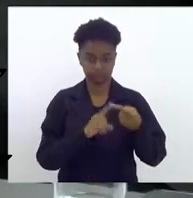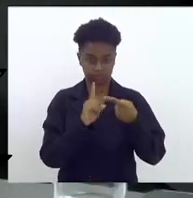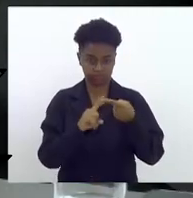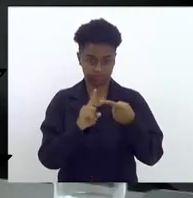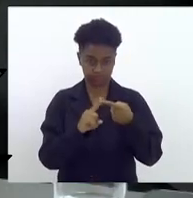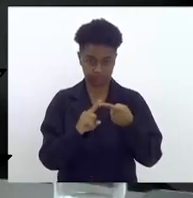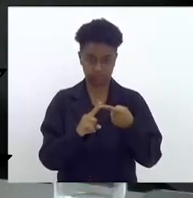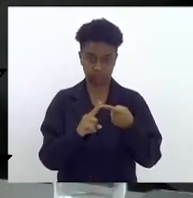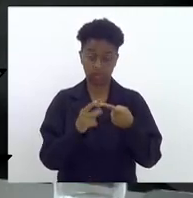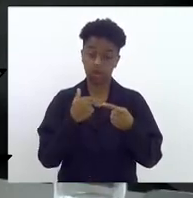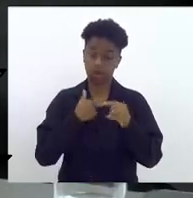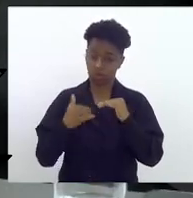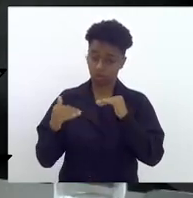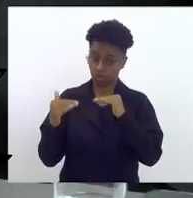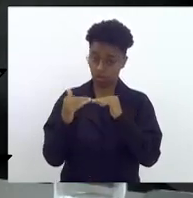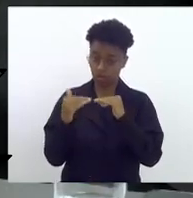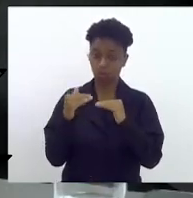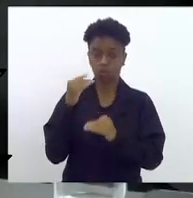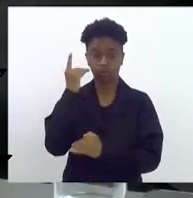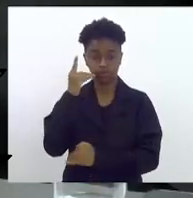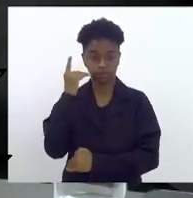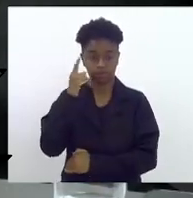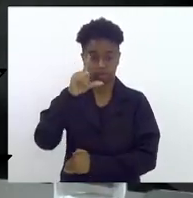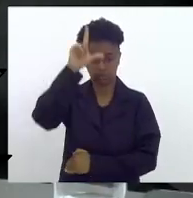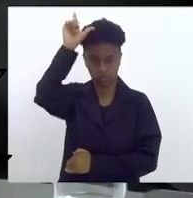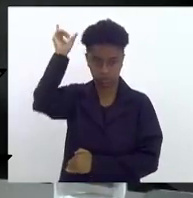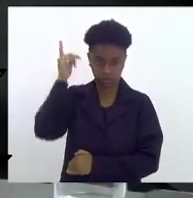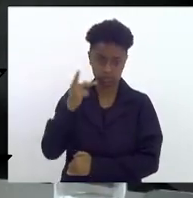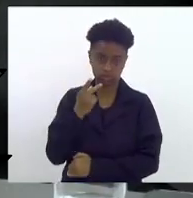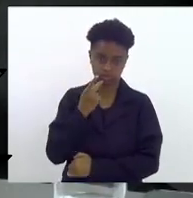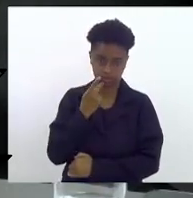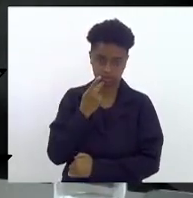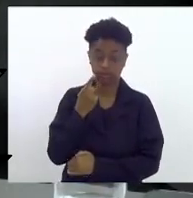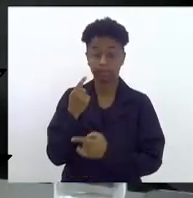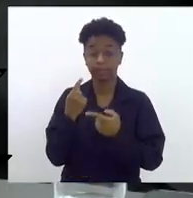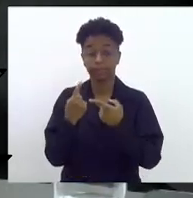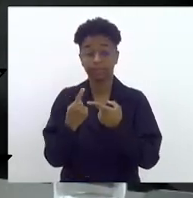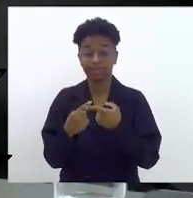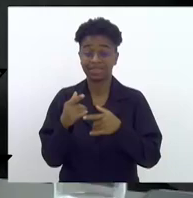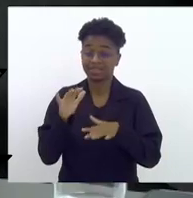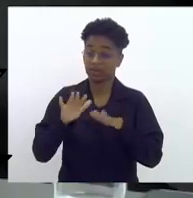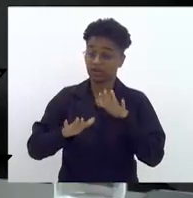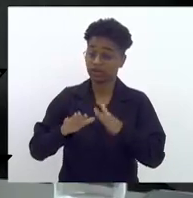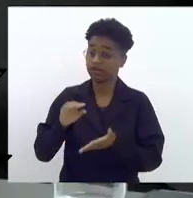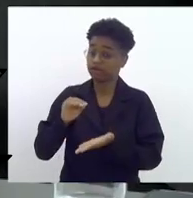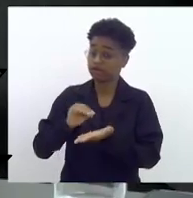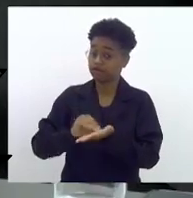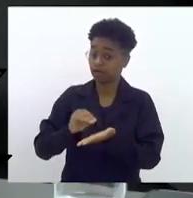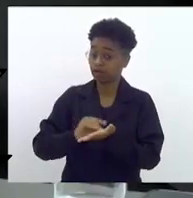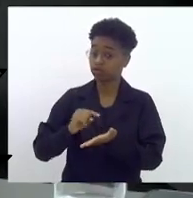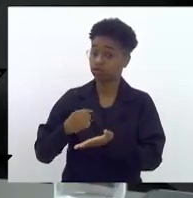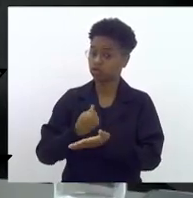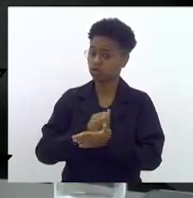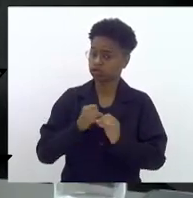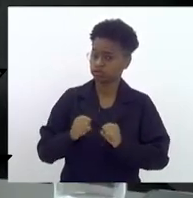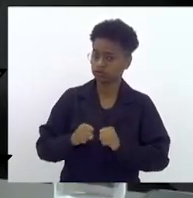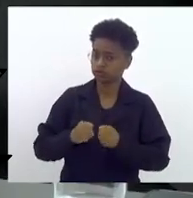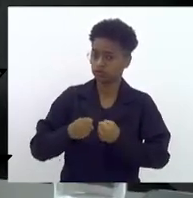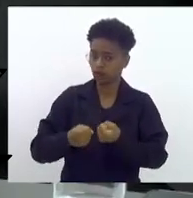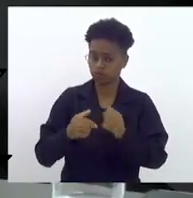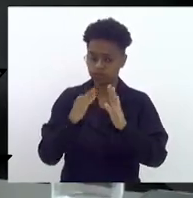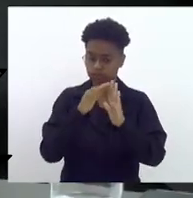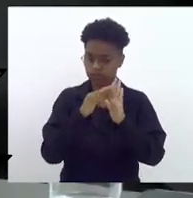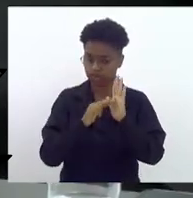primeiro deles é que eu tenho concordância com Deputado Luiz Paulo que talvez careça da nossa parte um esforço para um regramento